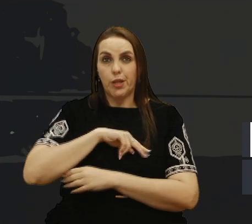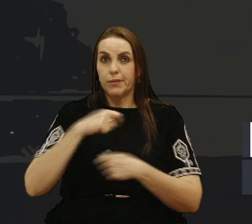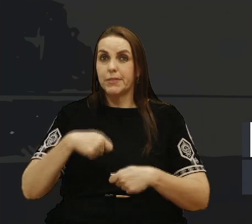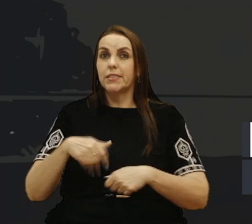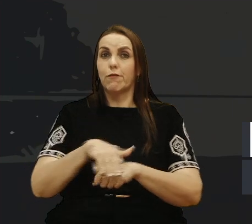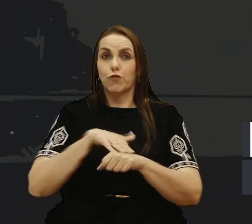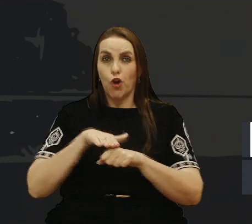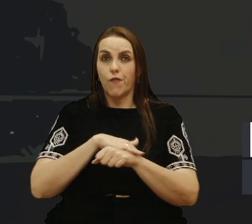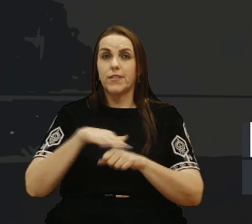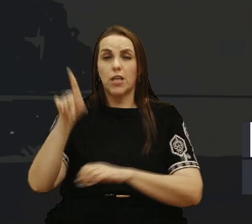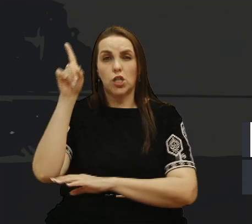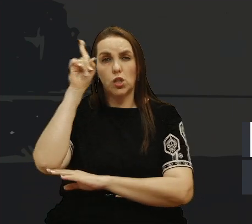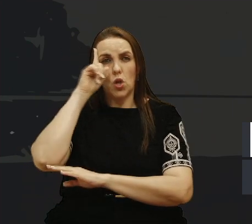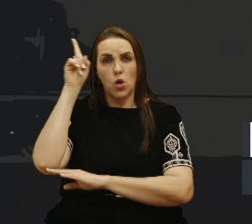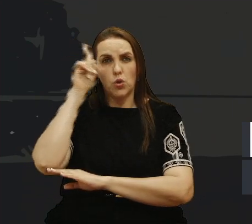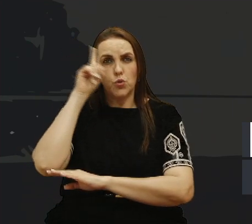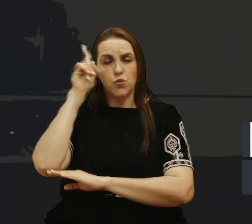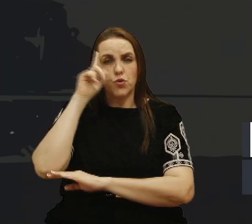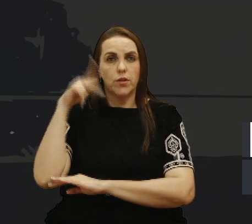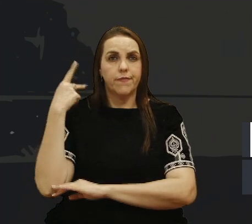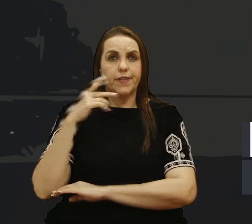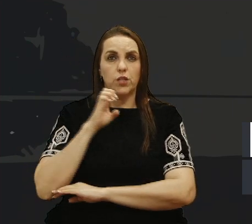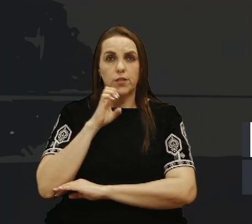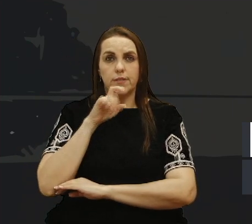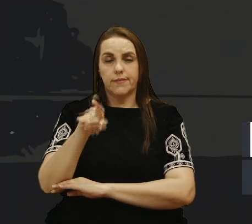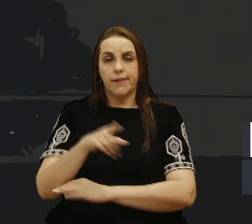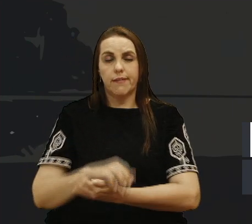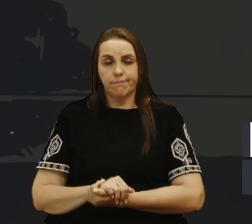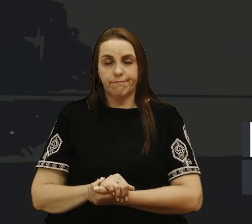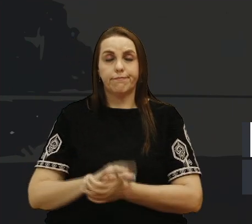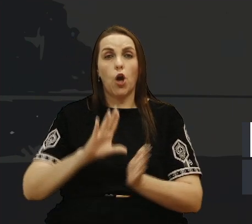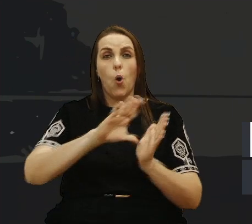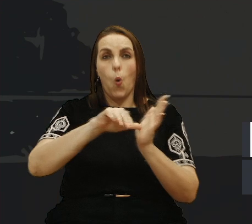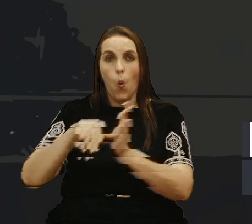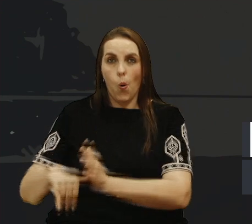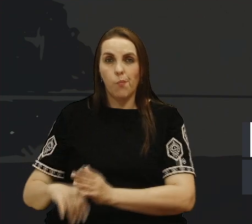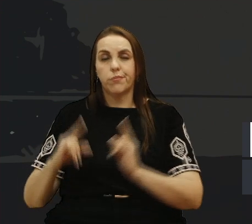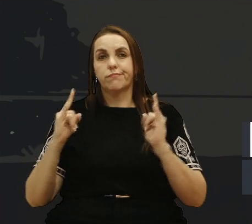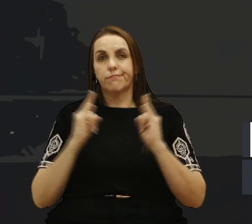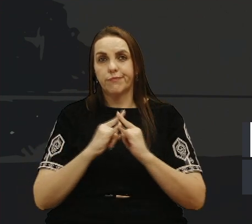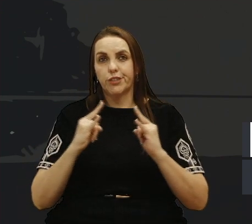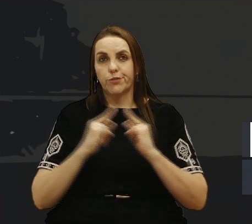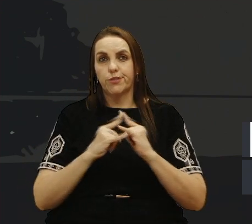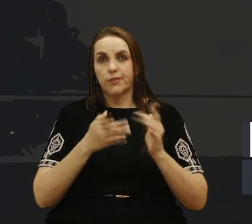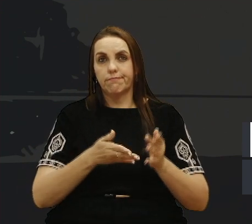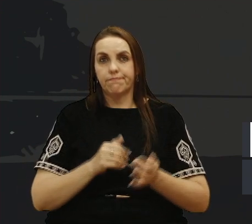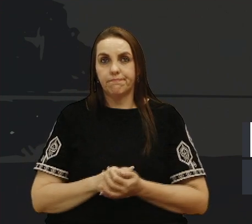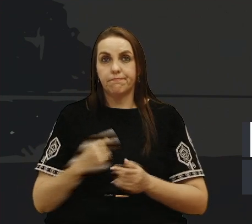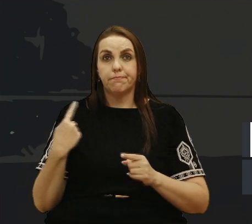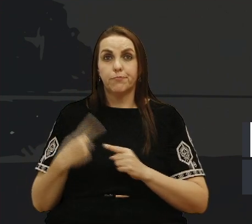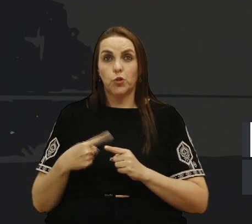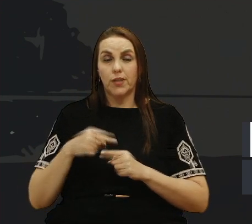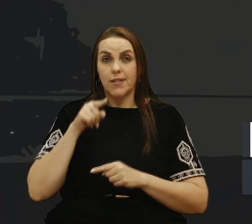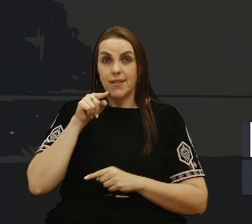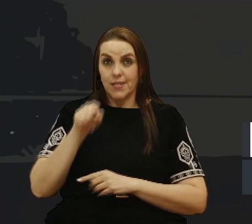conversar todos os dias, vereadora Estela, sobre roubo institucionalizado. Porque isso